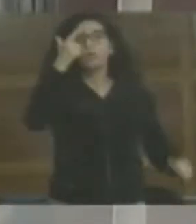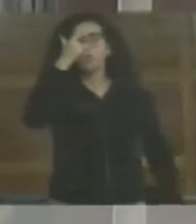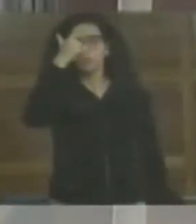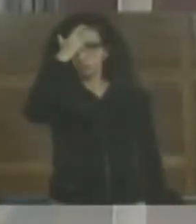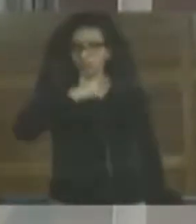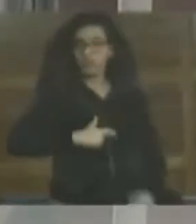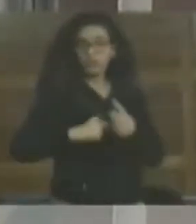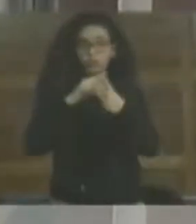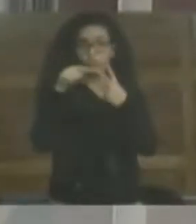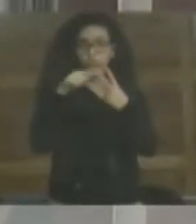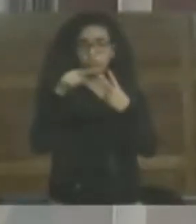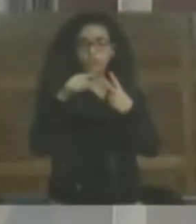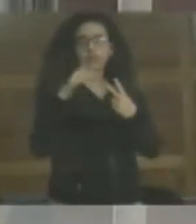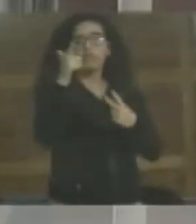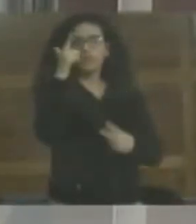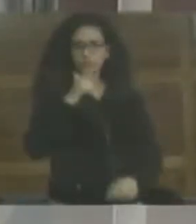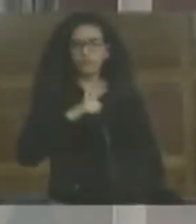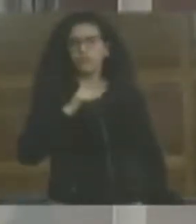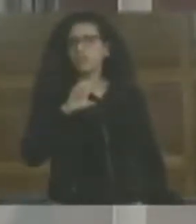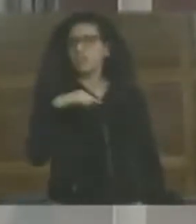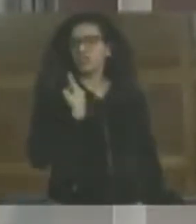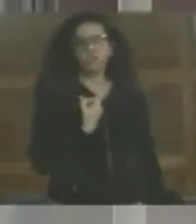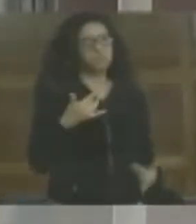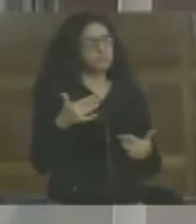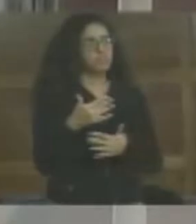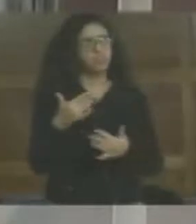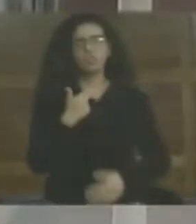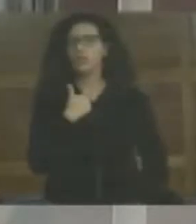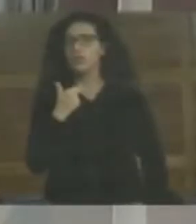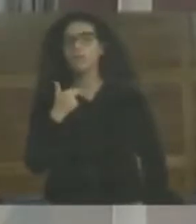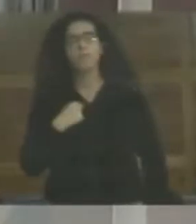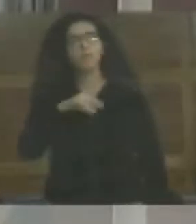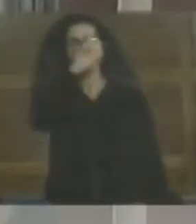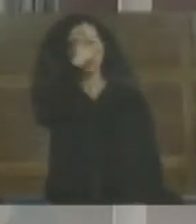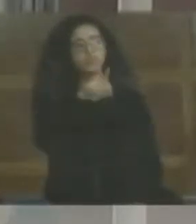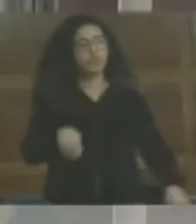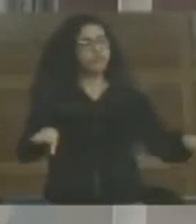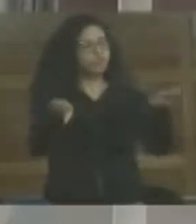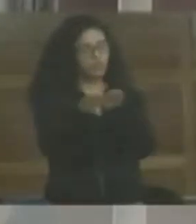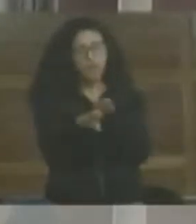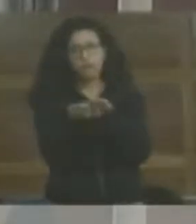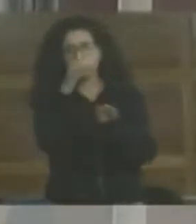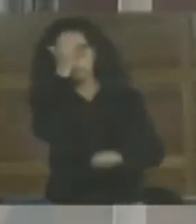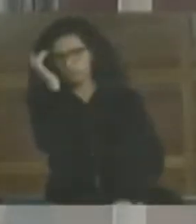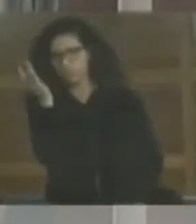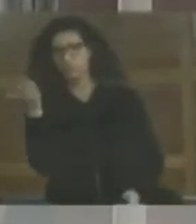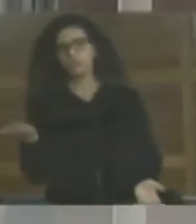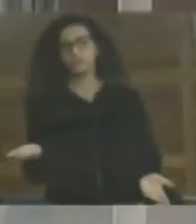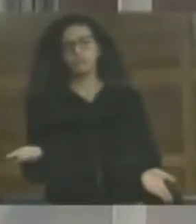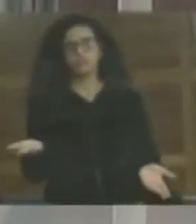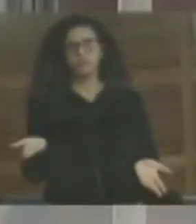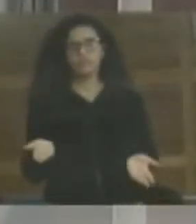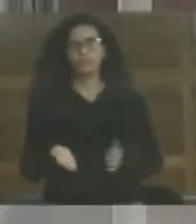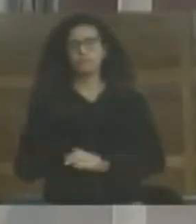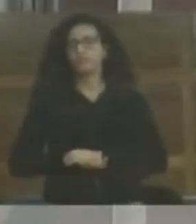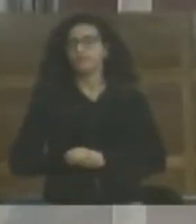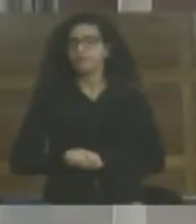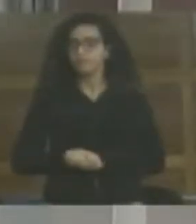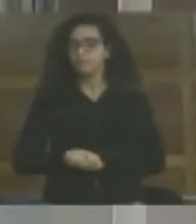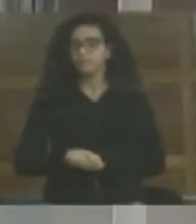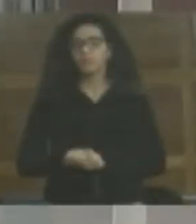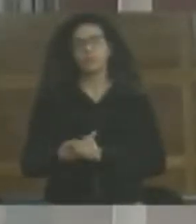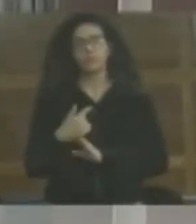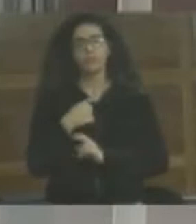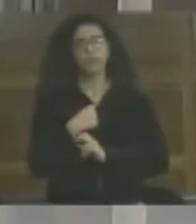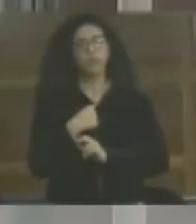na nossa cidade, Angra dos Reis, a gente não pode dar direitos iguais para essas pessoas? Pelo amor de Deus. Então, eu venho